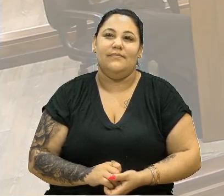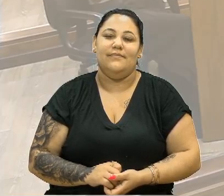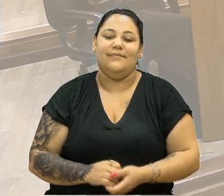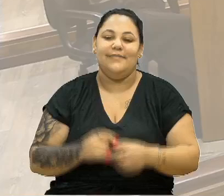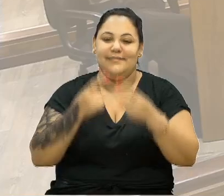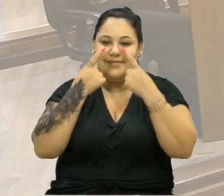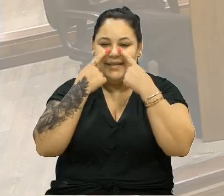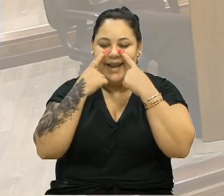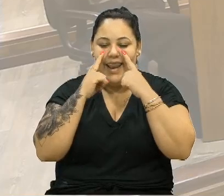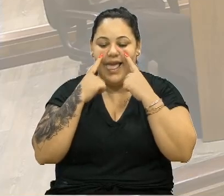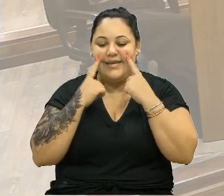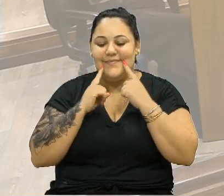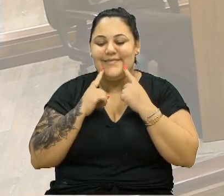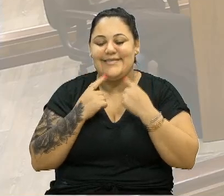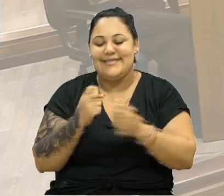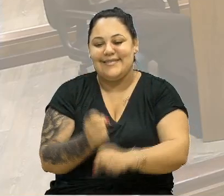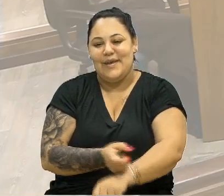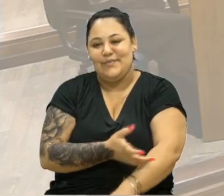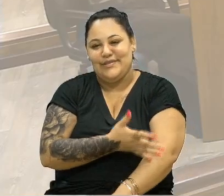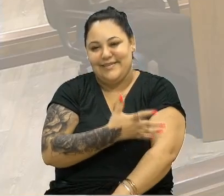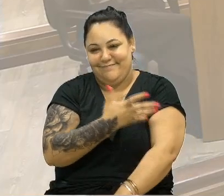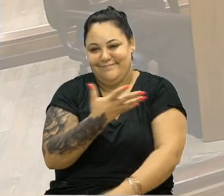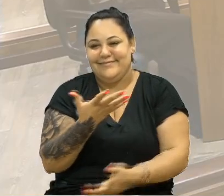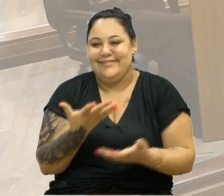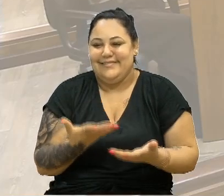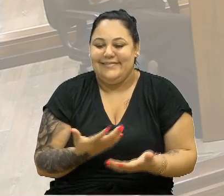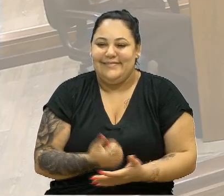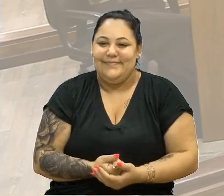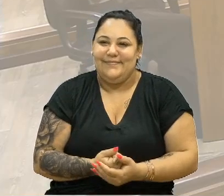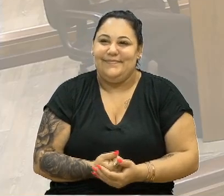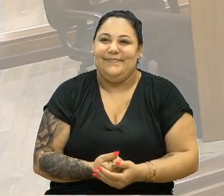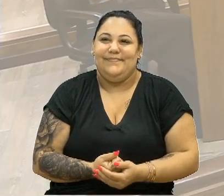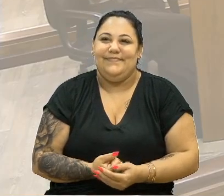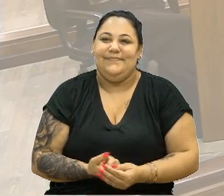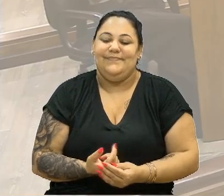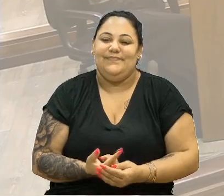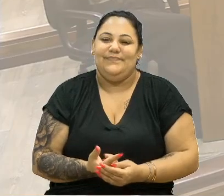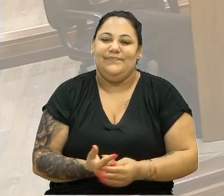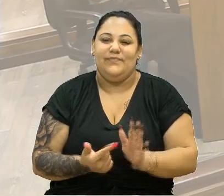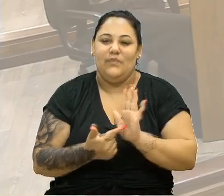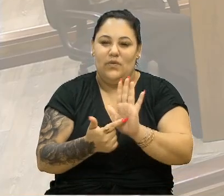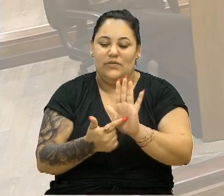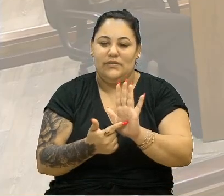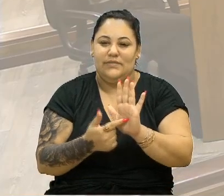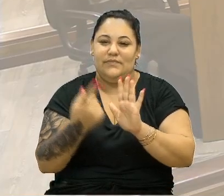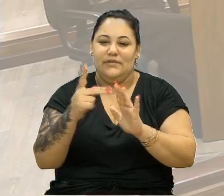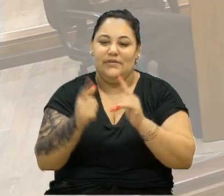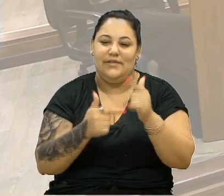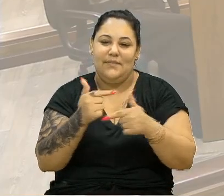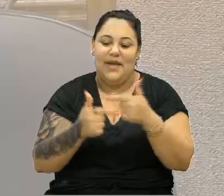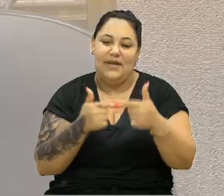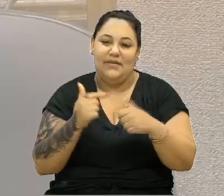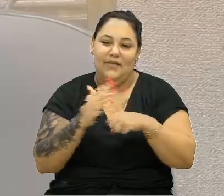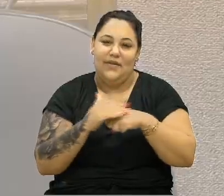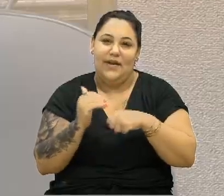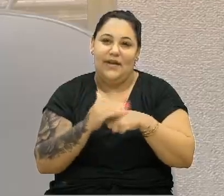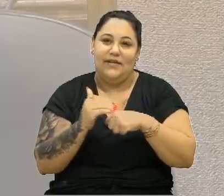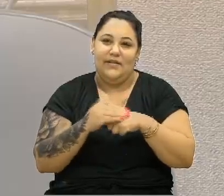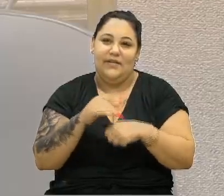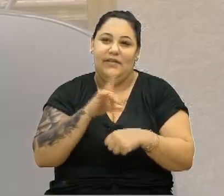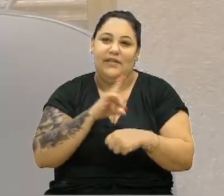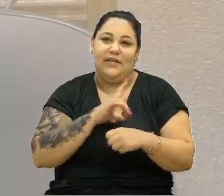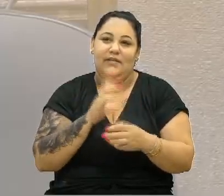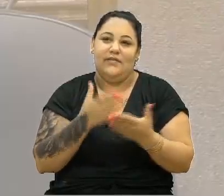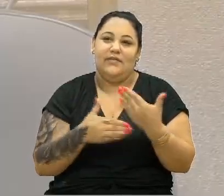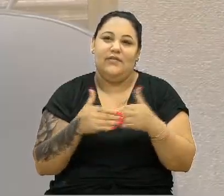de emoção, né, reflete, né, um grande trabalho e o carinho que teve com todos os